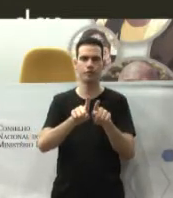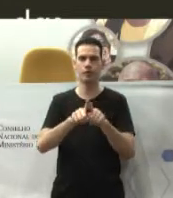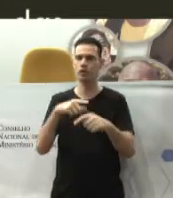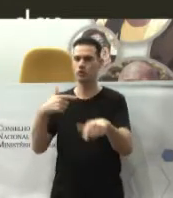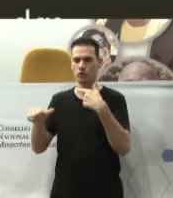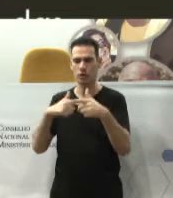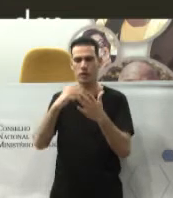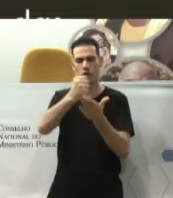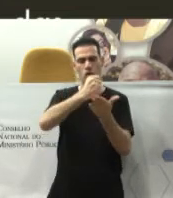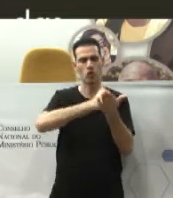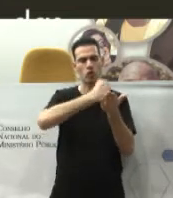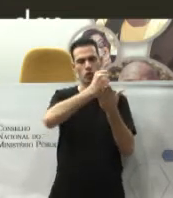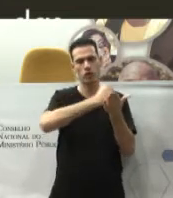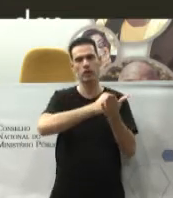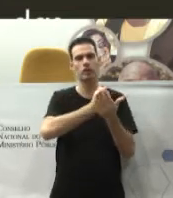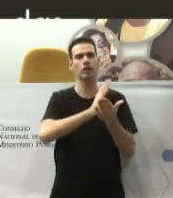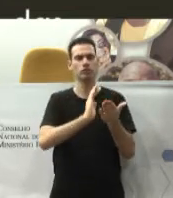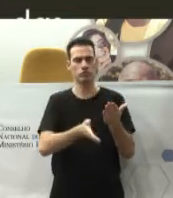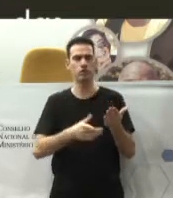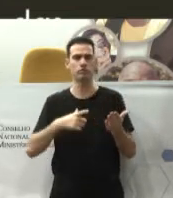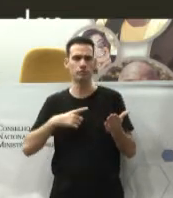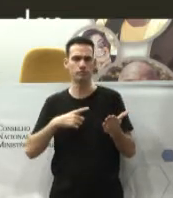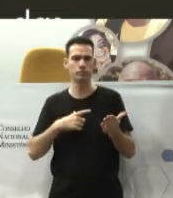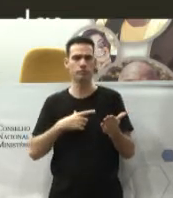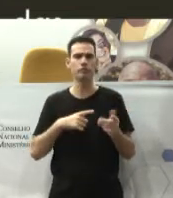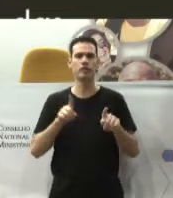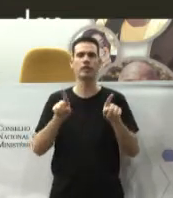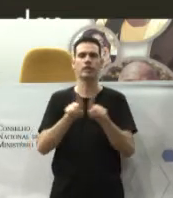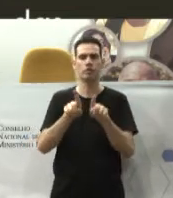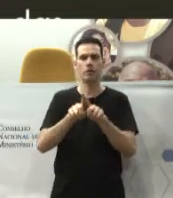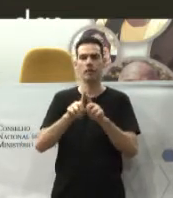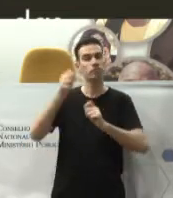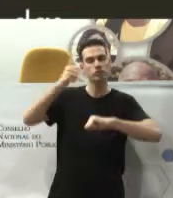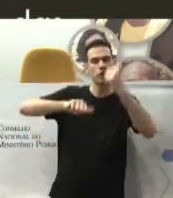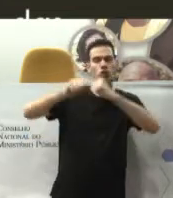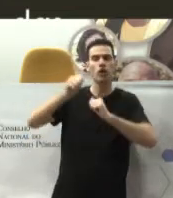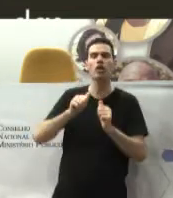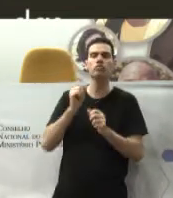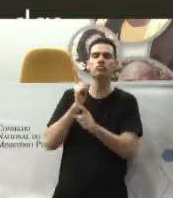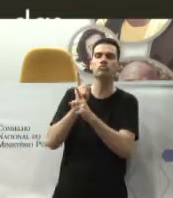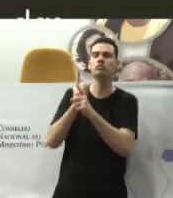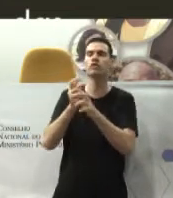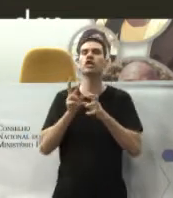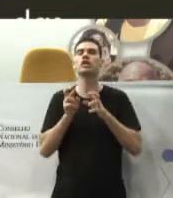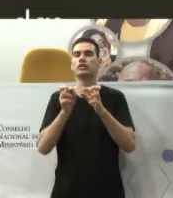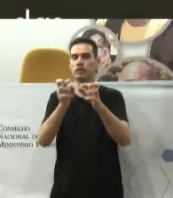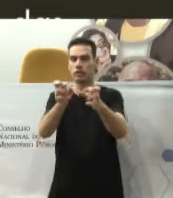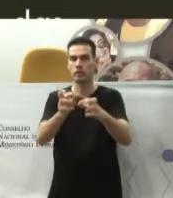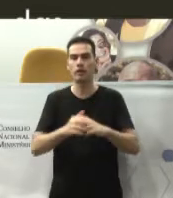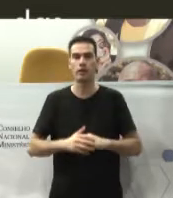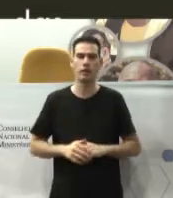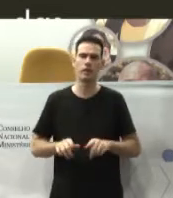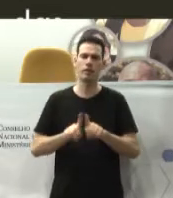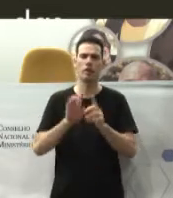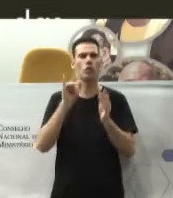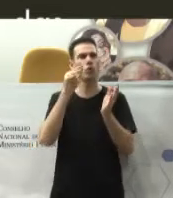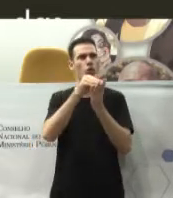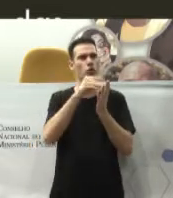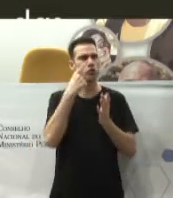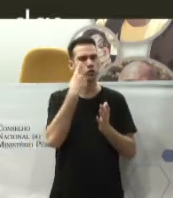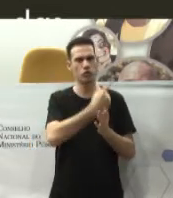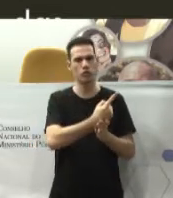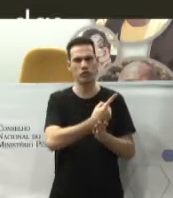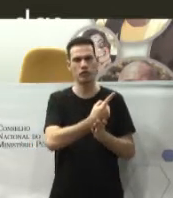dos serviços contratados para oncologia e diagnóstico de câncer. Mas o caso dos leitos psiquiátricos é o último. O fato